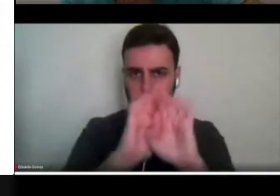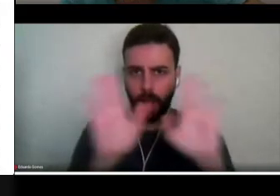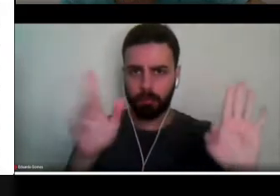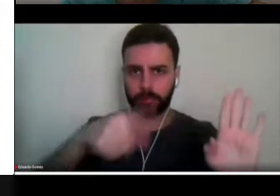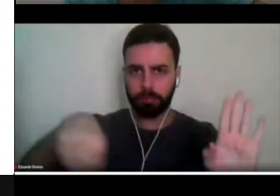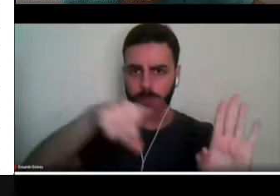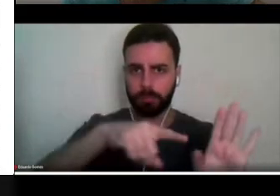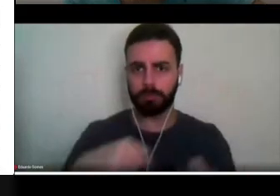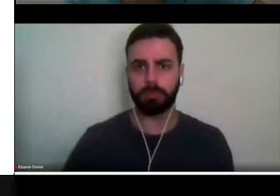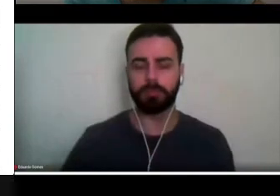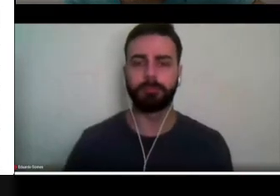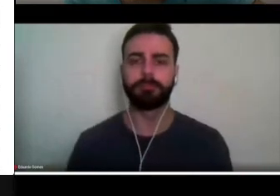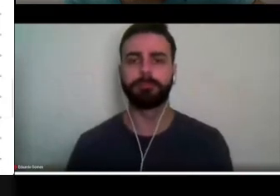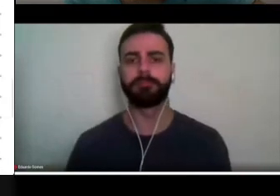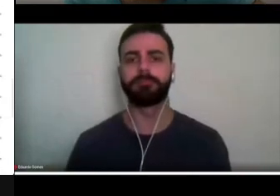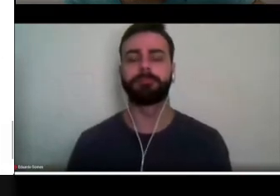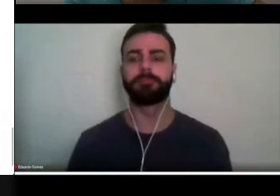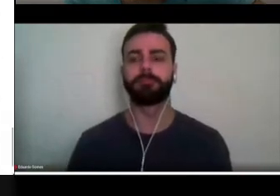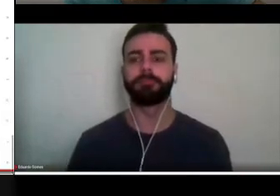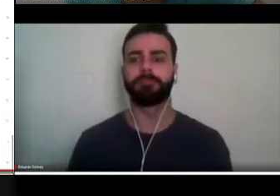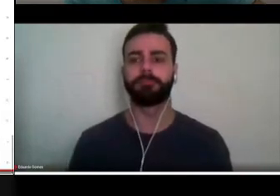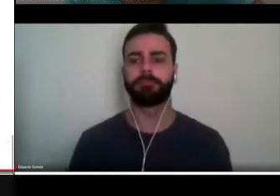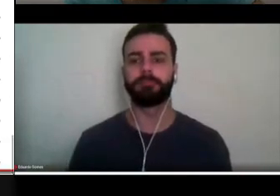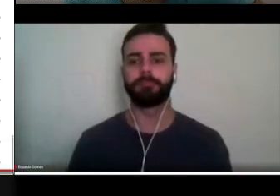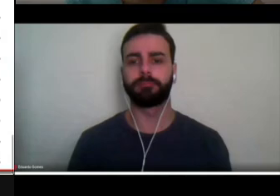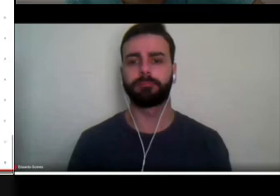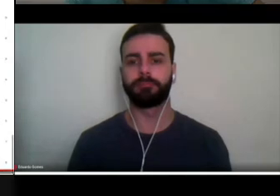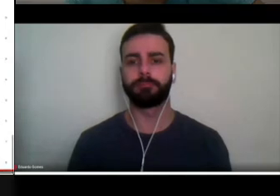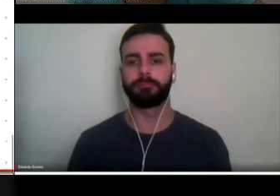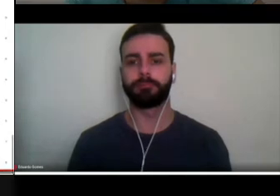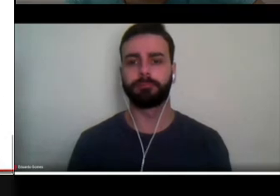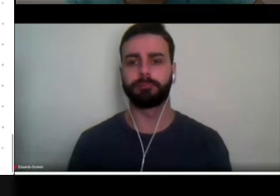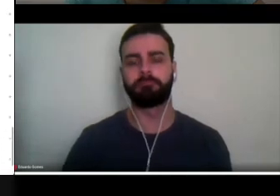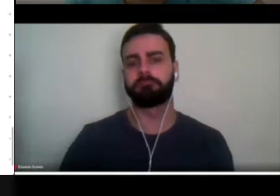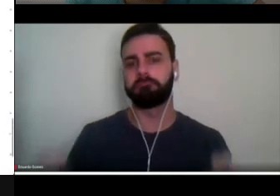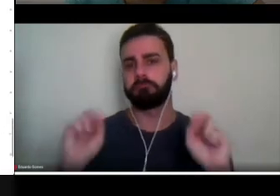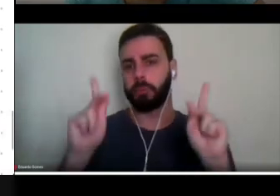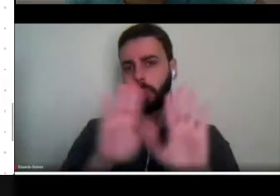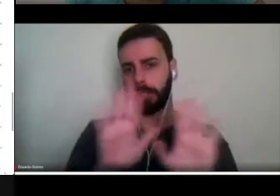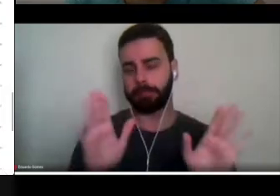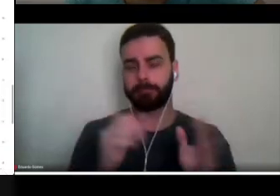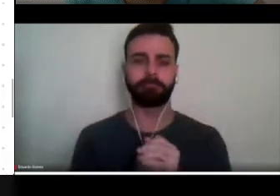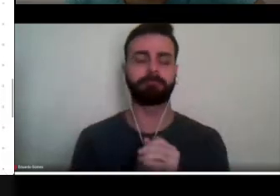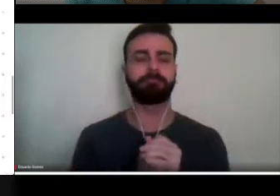Beleza. Deixa eu ver se tem mais alguma coisa para a gente discutir aqui.